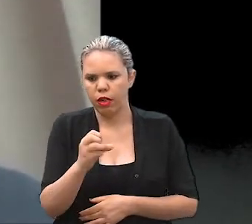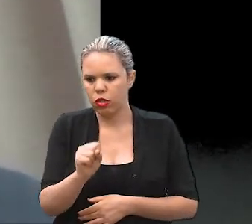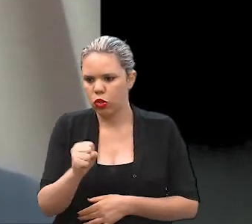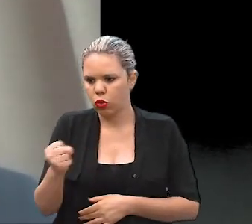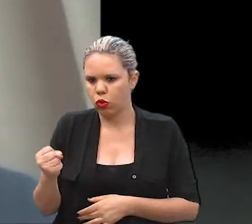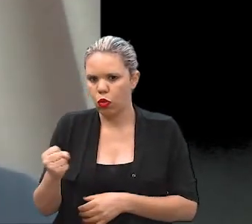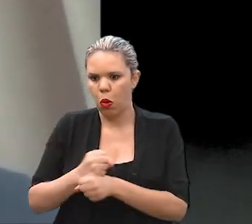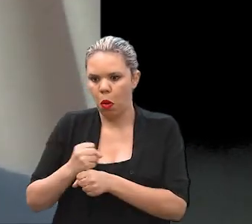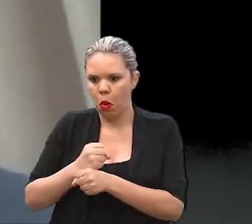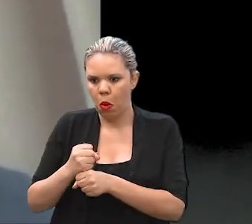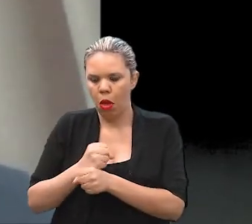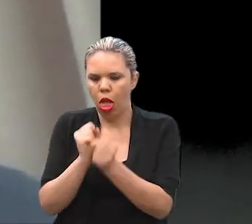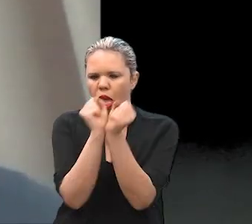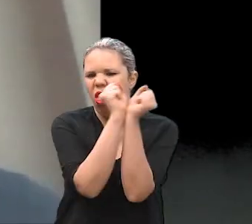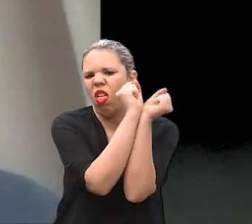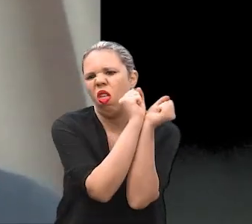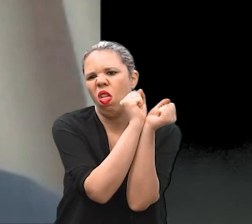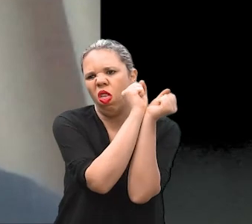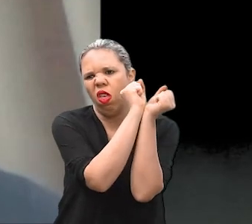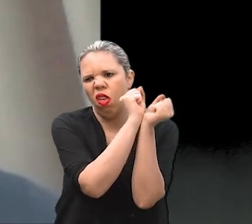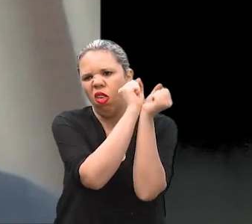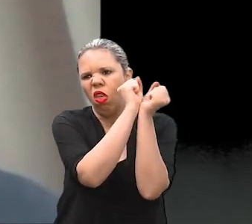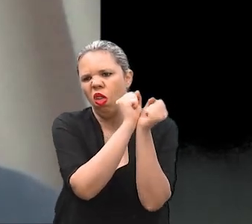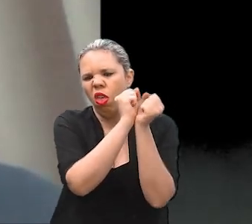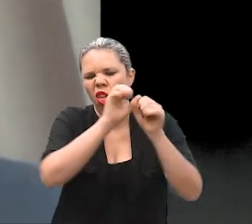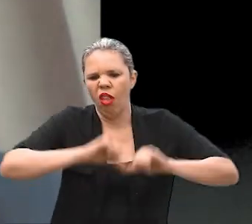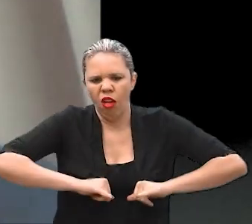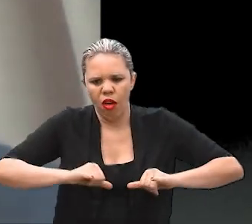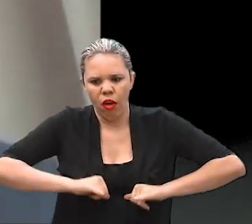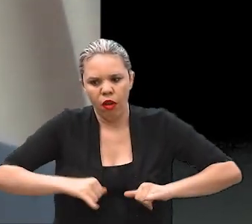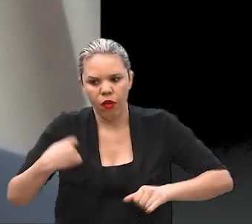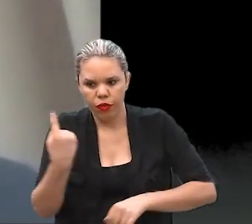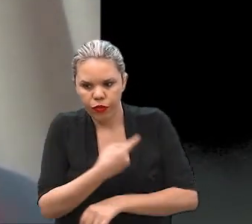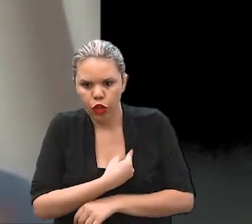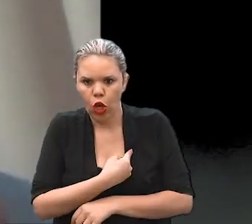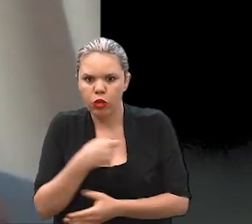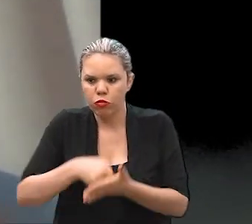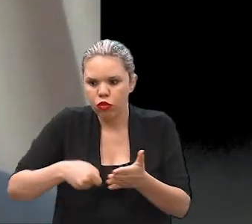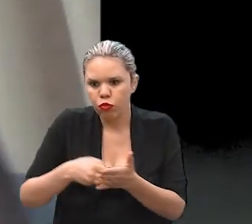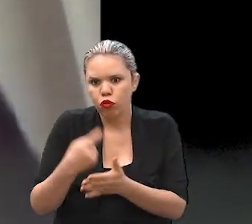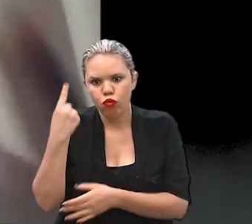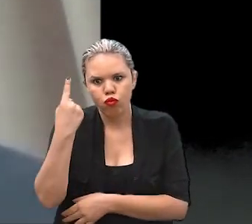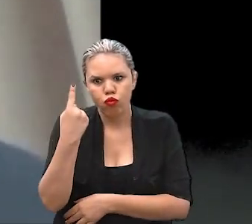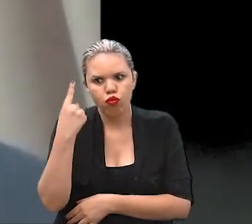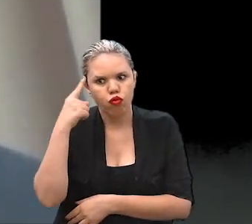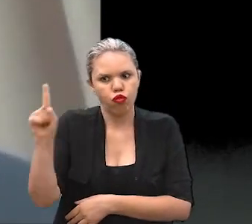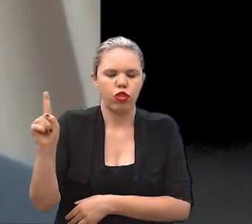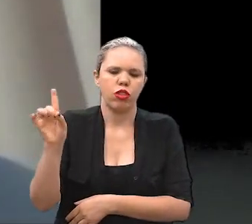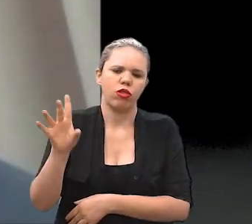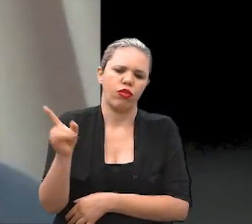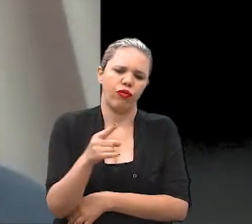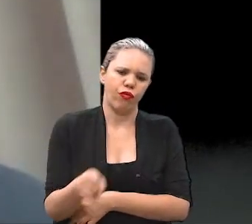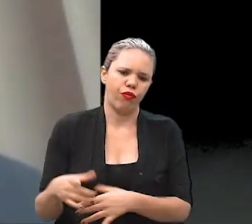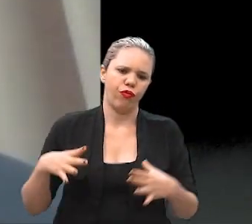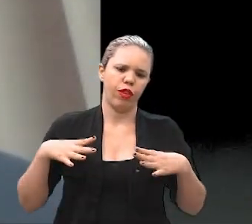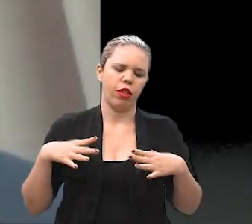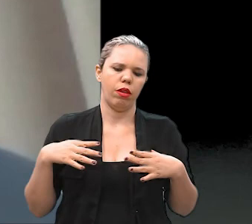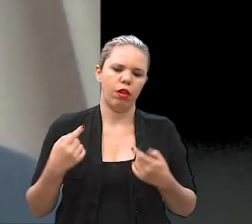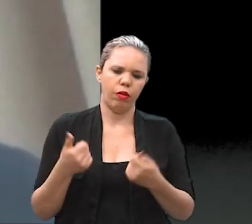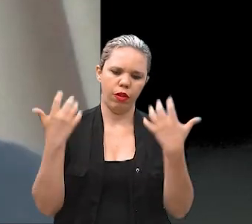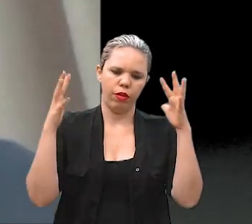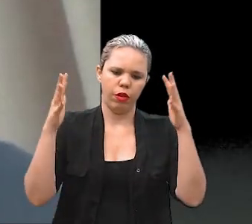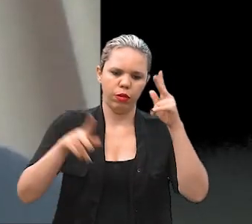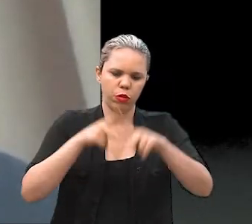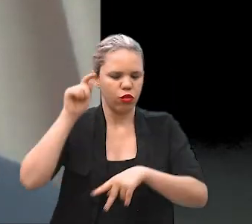anos de escravidão. Nós reivindicamos um dia de feriado, um dia. Então, eles nos devem